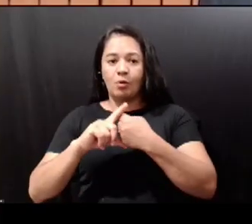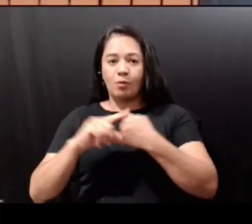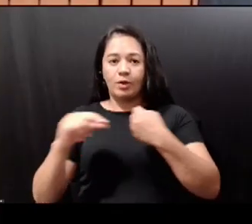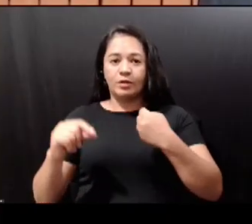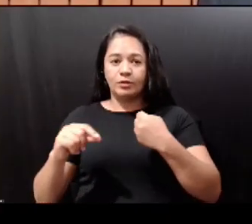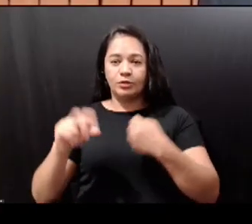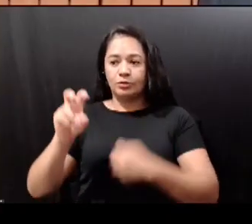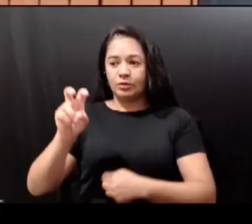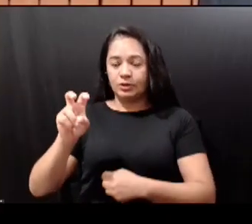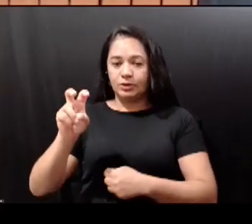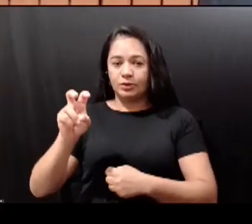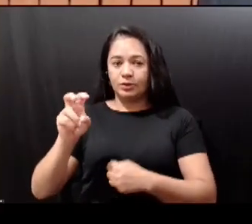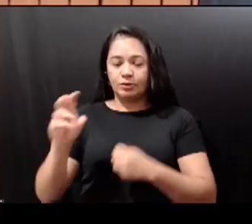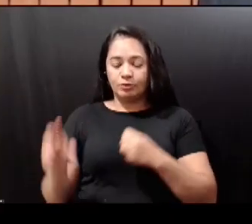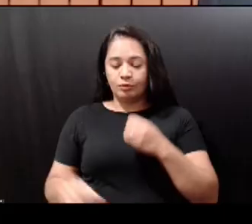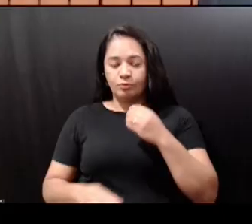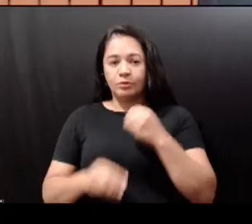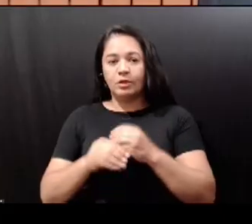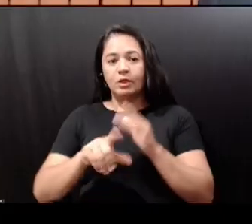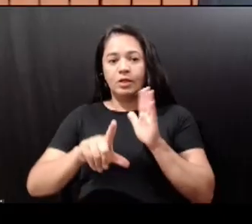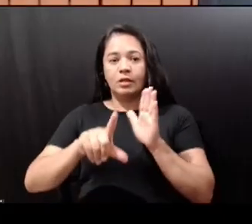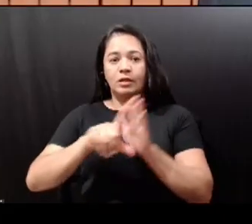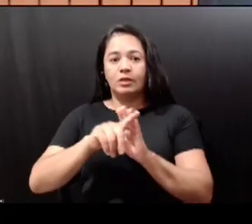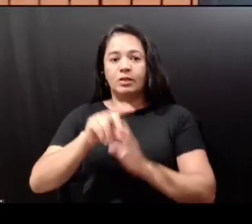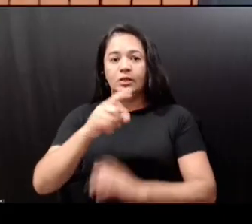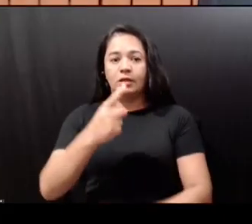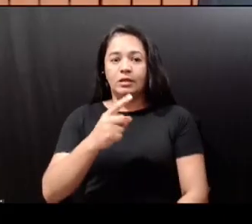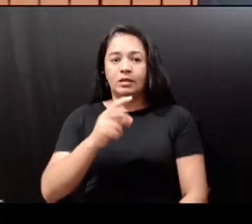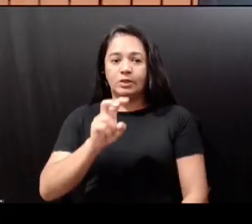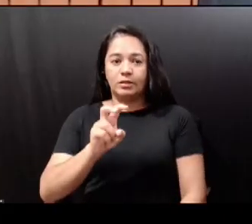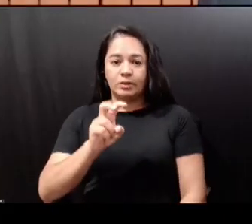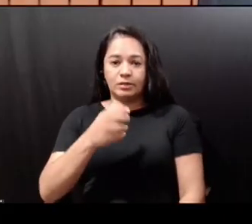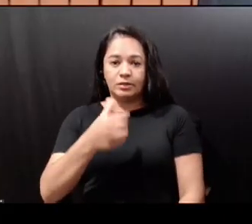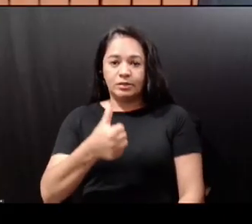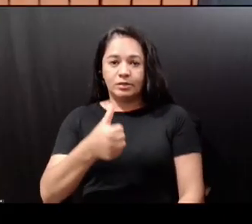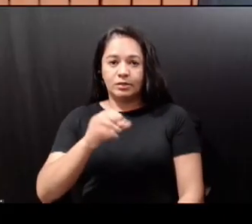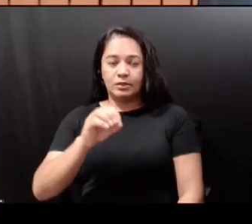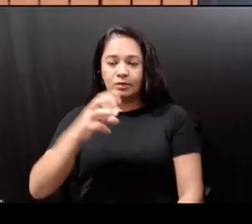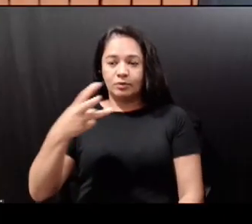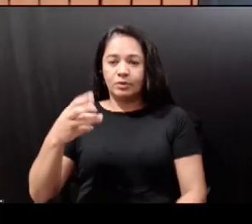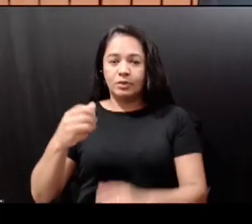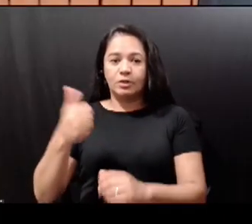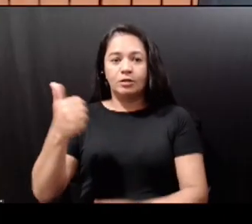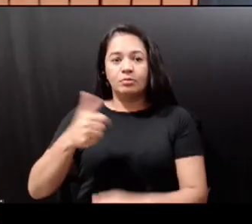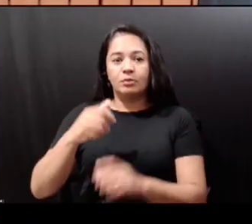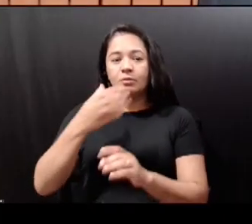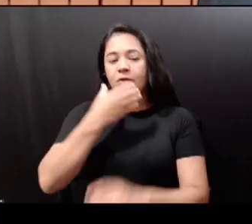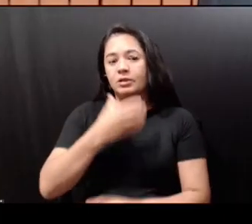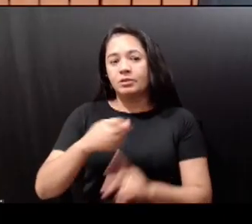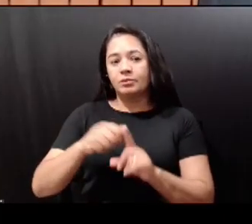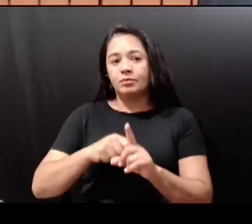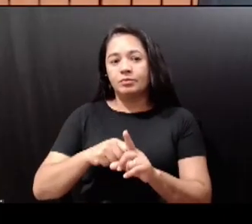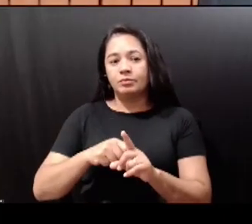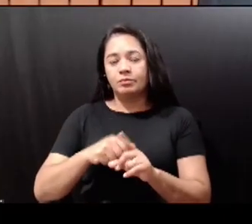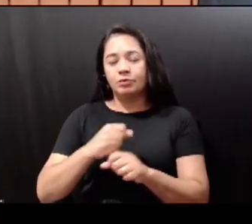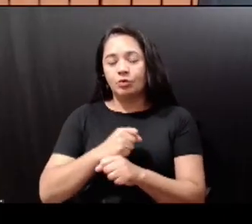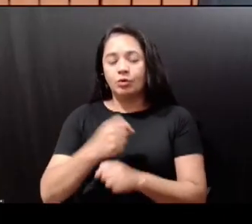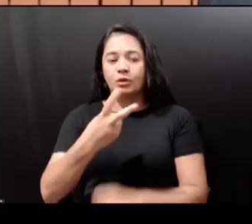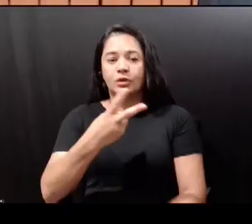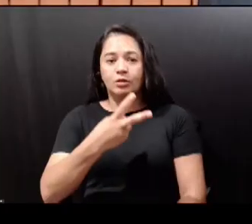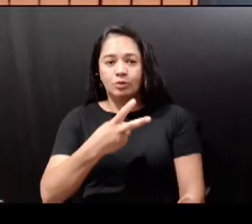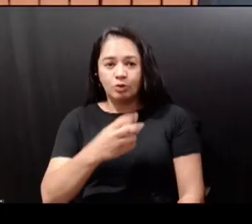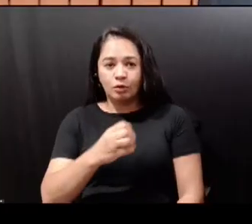Lei 15.103, de 1º de dezembro de 2015, que disciplina acerca